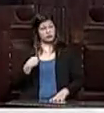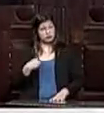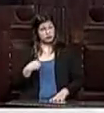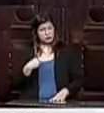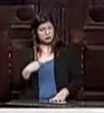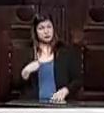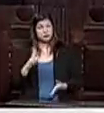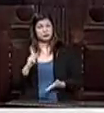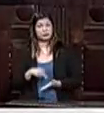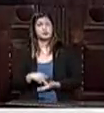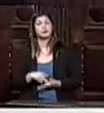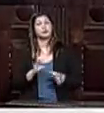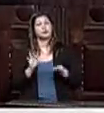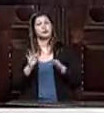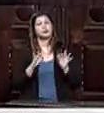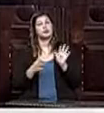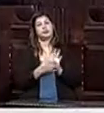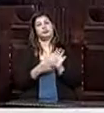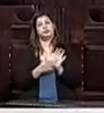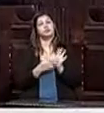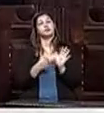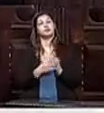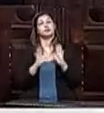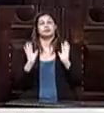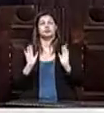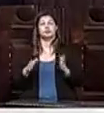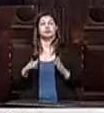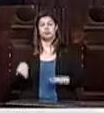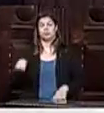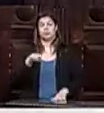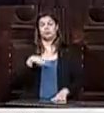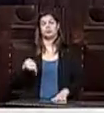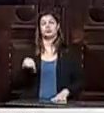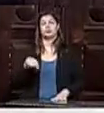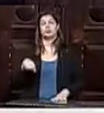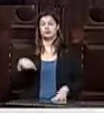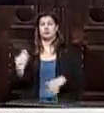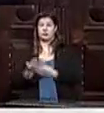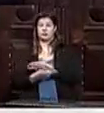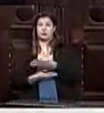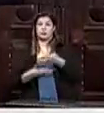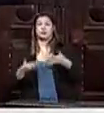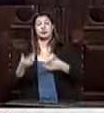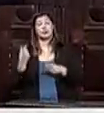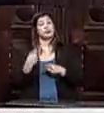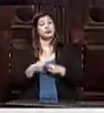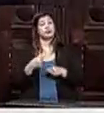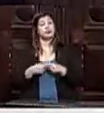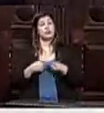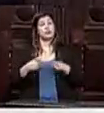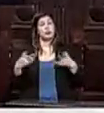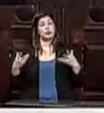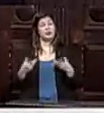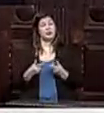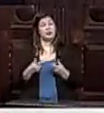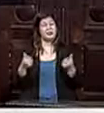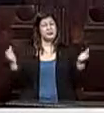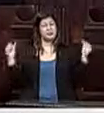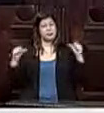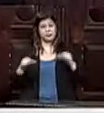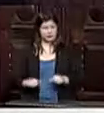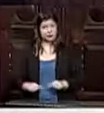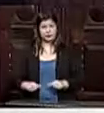esse projeto estaria em pauta para a gente transfigurá-lo, porque a qualidade dele é muito ruim,